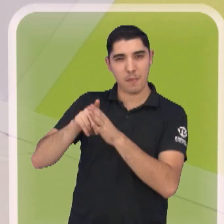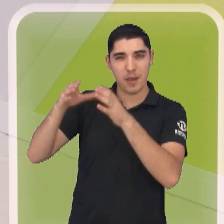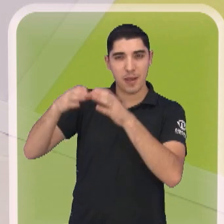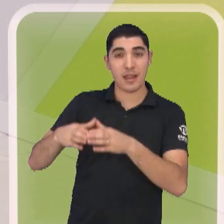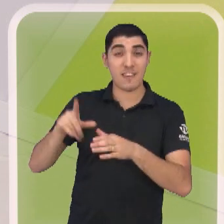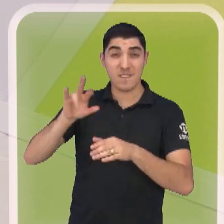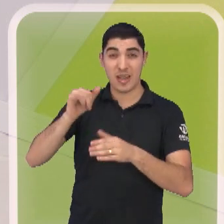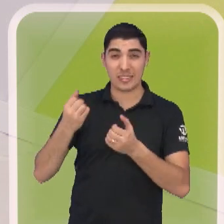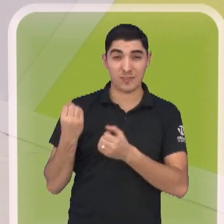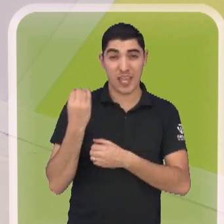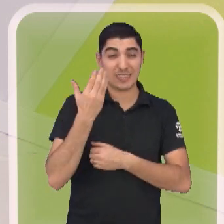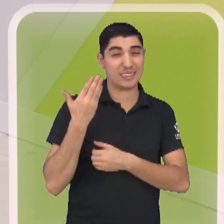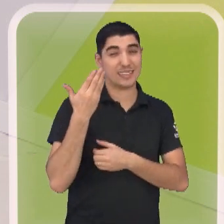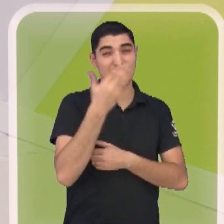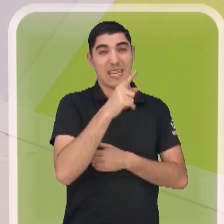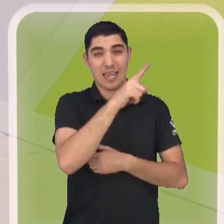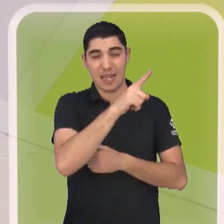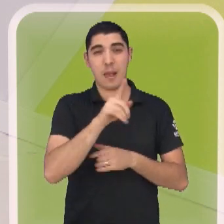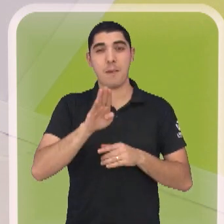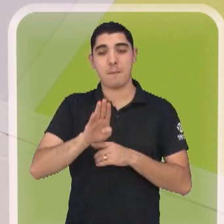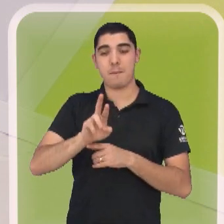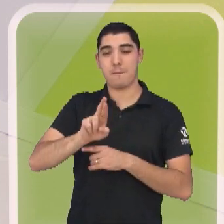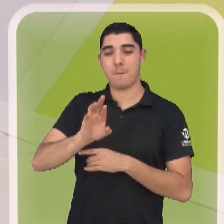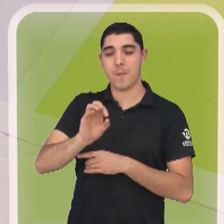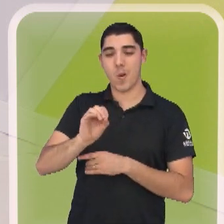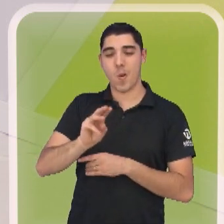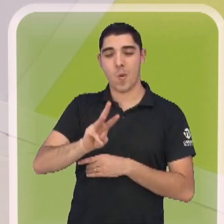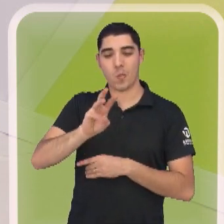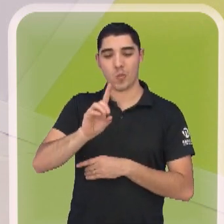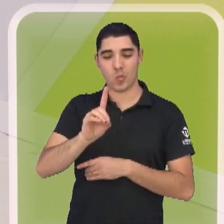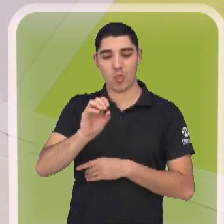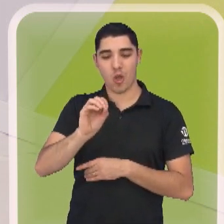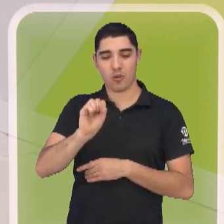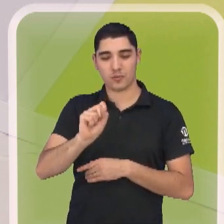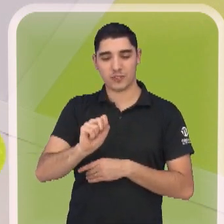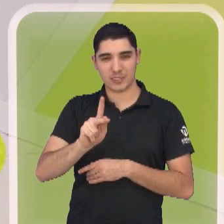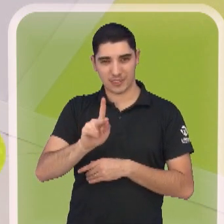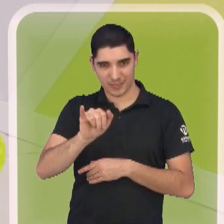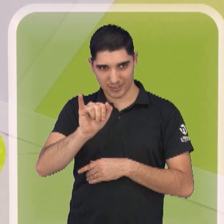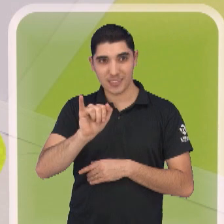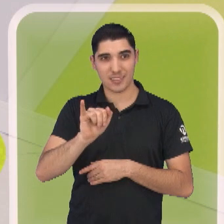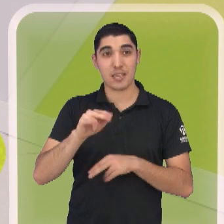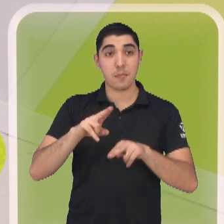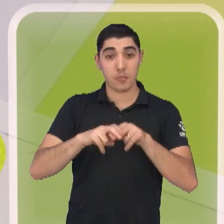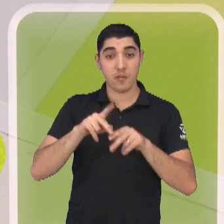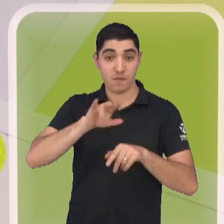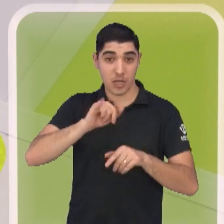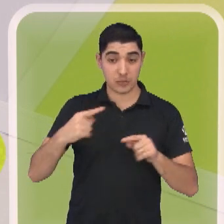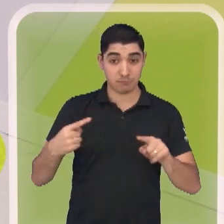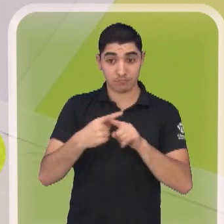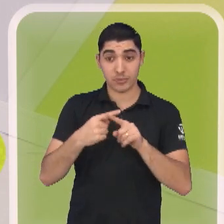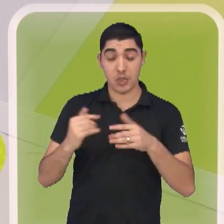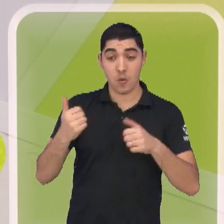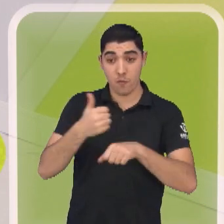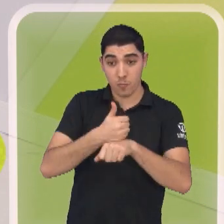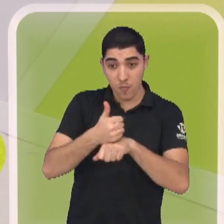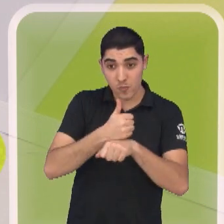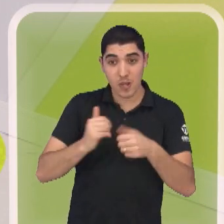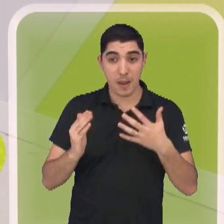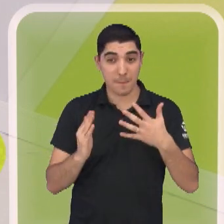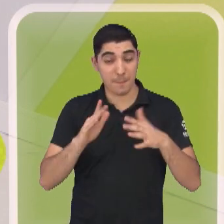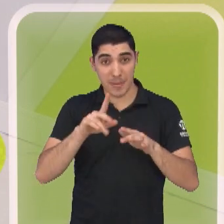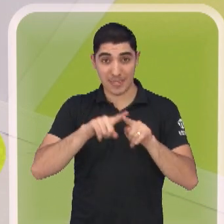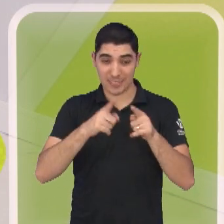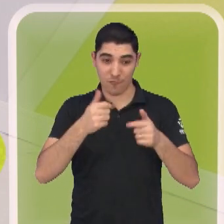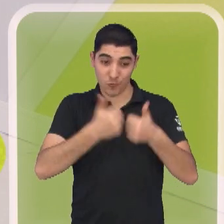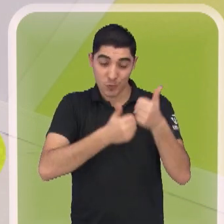Bio viagem que fica ali na região de Franca pra segunda e decisiva a partida da grande final do campeonato amador do Estado de São Paulo só que